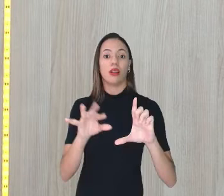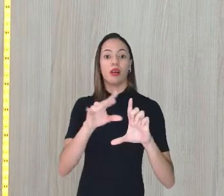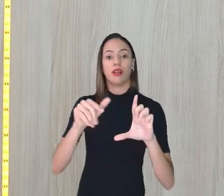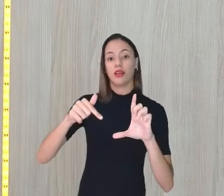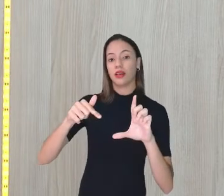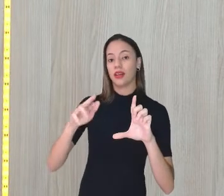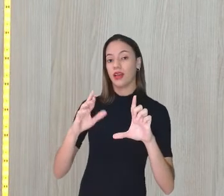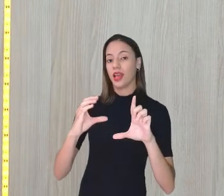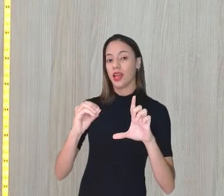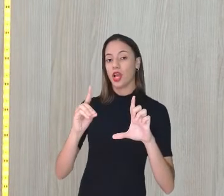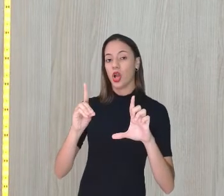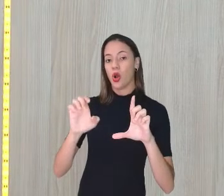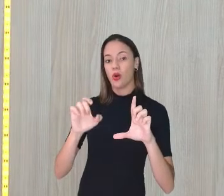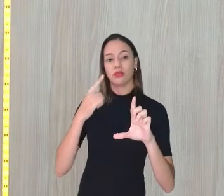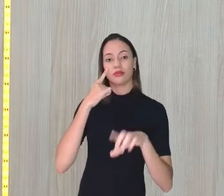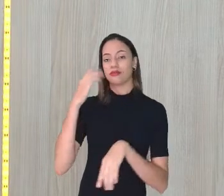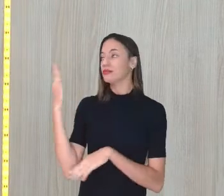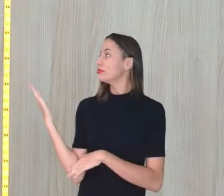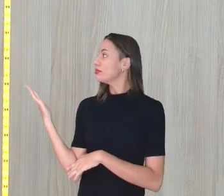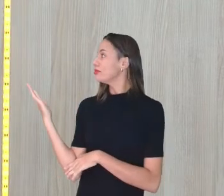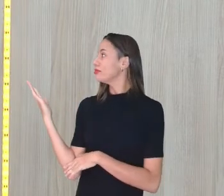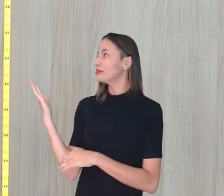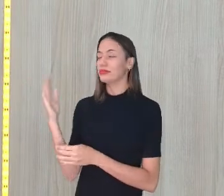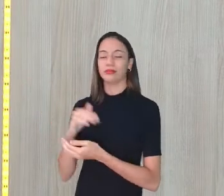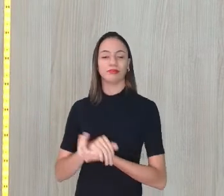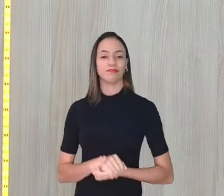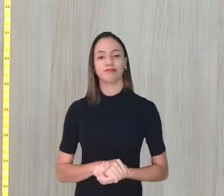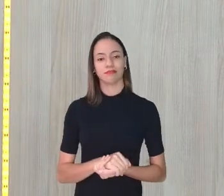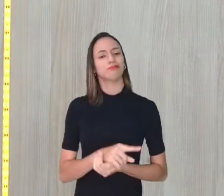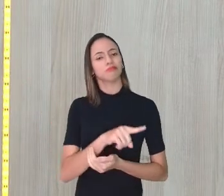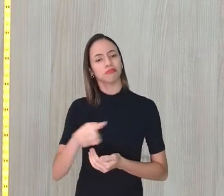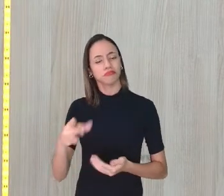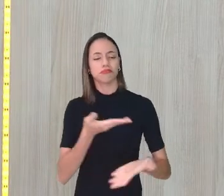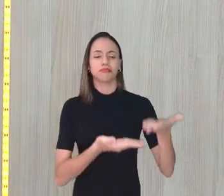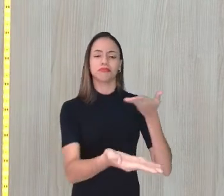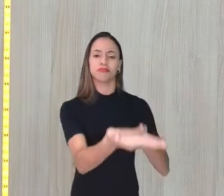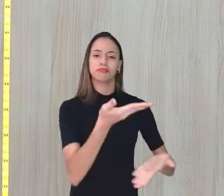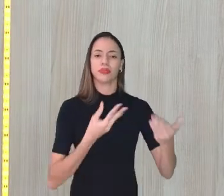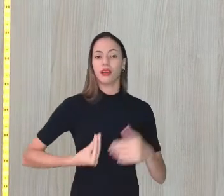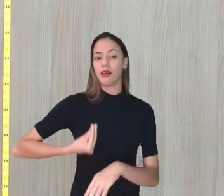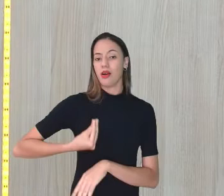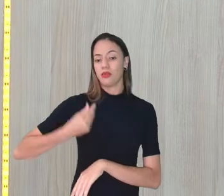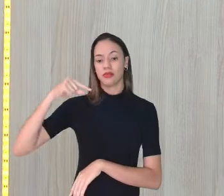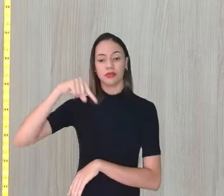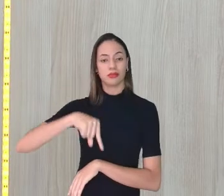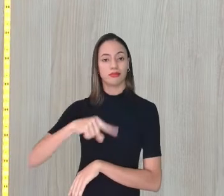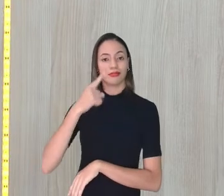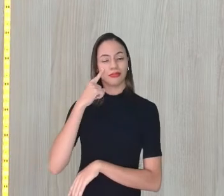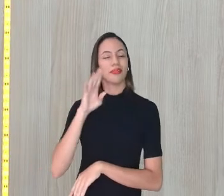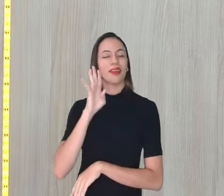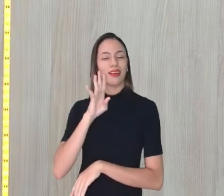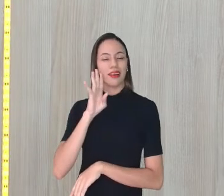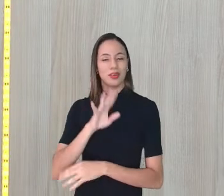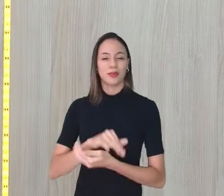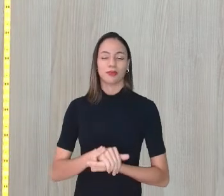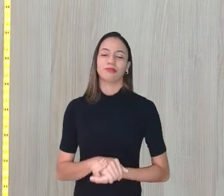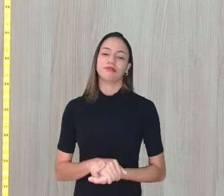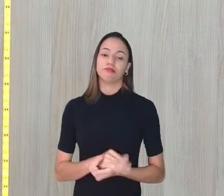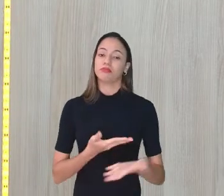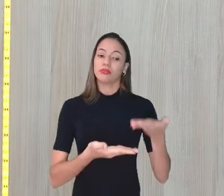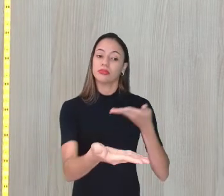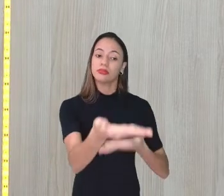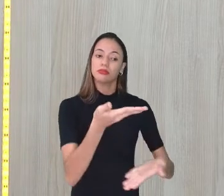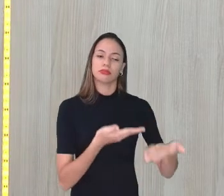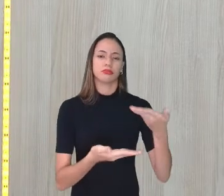já na sua telinha. E aí você pode interagir ao vivo com a gente aqui. Olha que legal. E essa interação